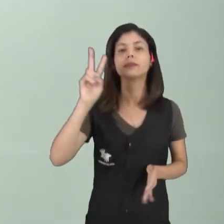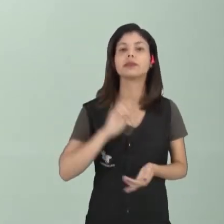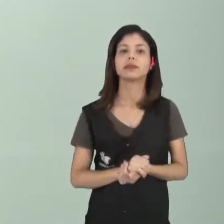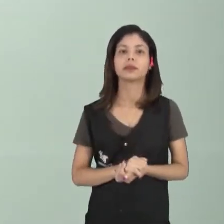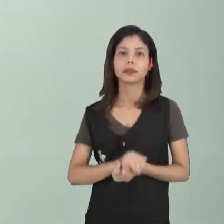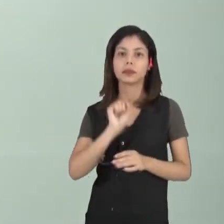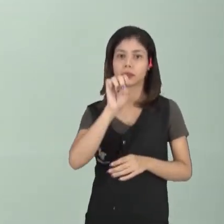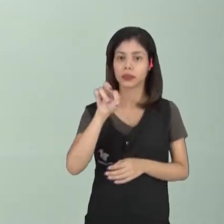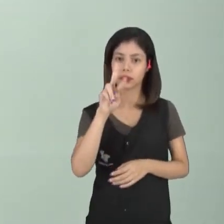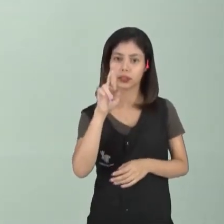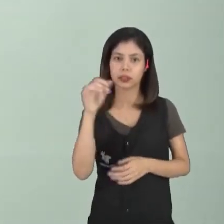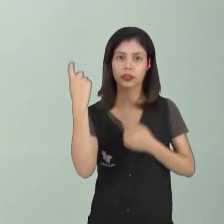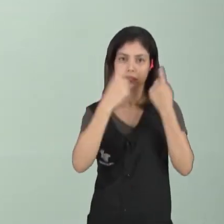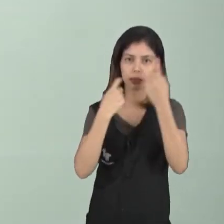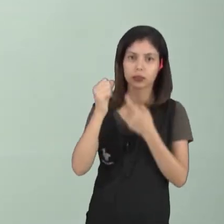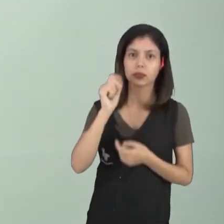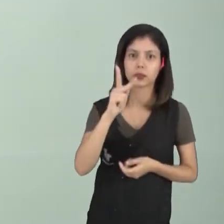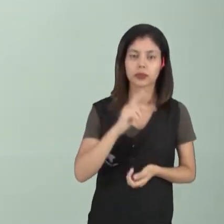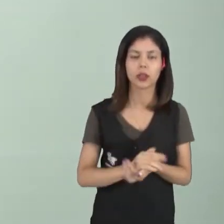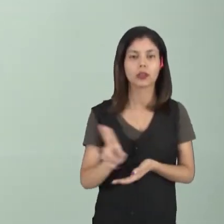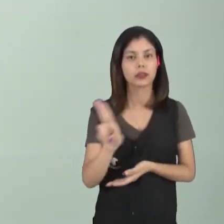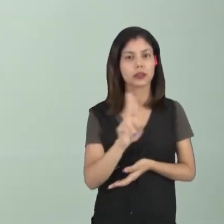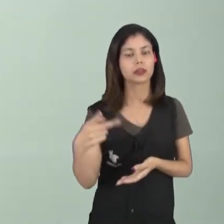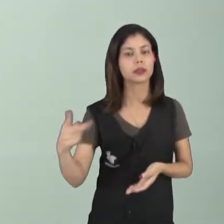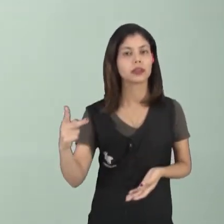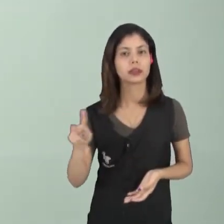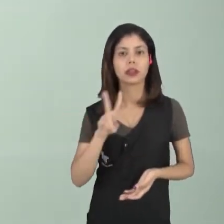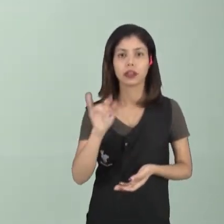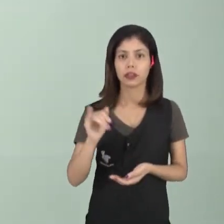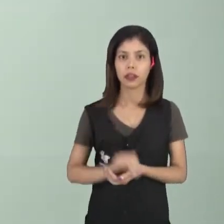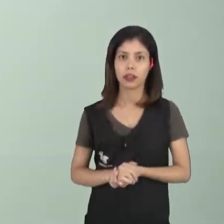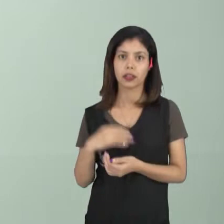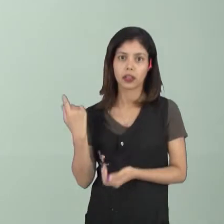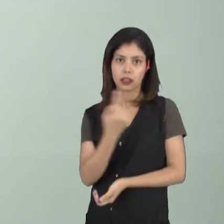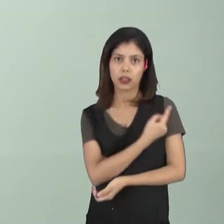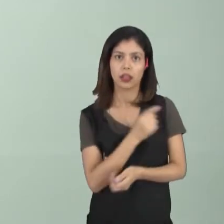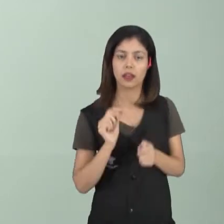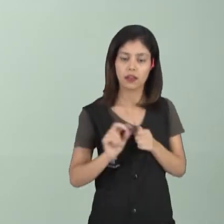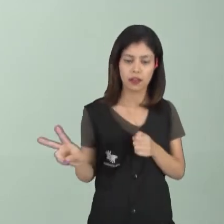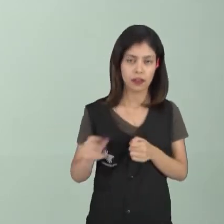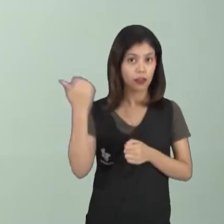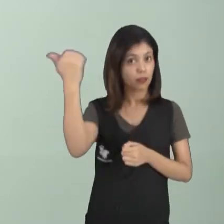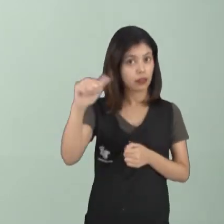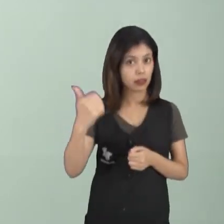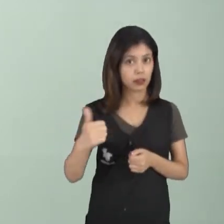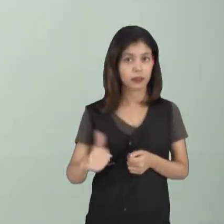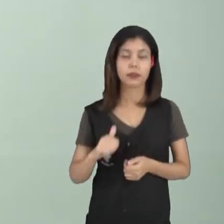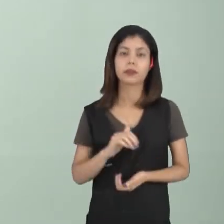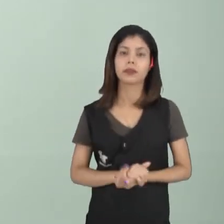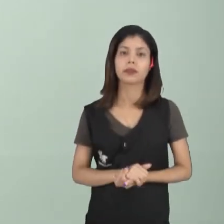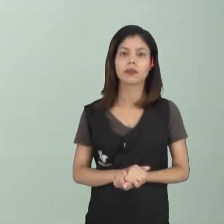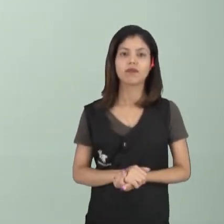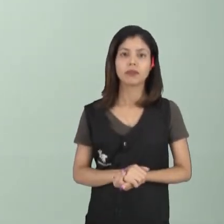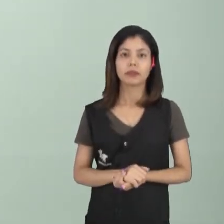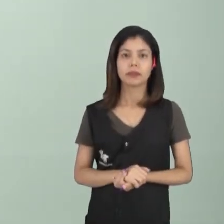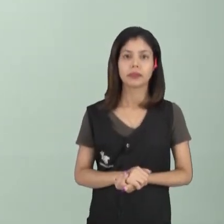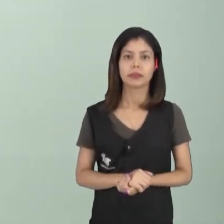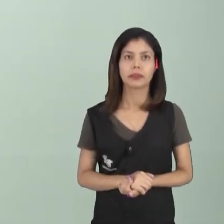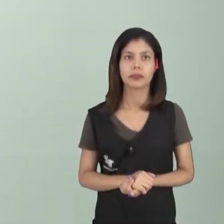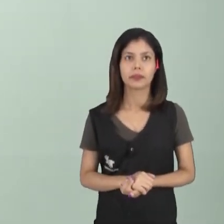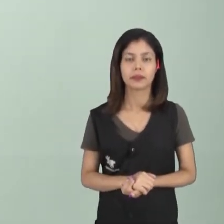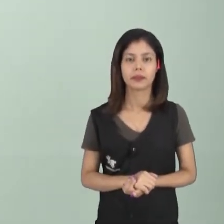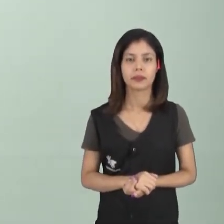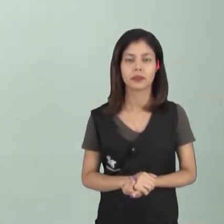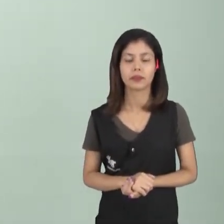a semântica ali daquela expressão, tá? O nomezinho dela na hora da gente avaliar, tá?